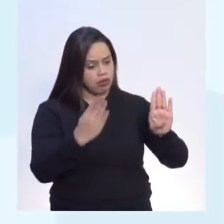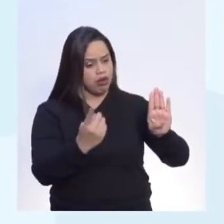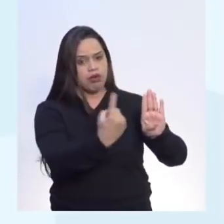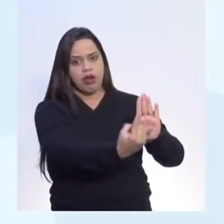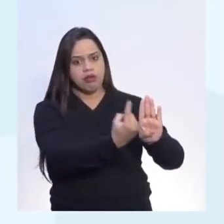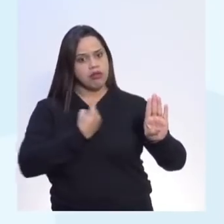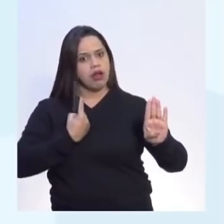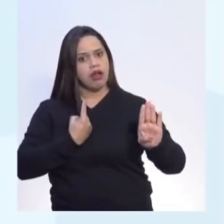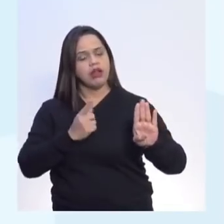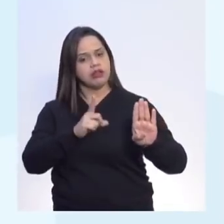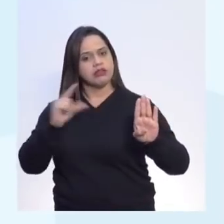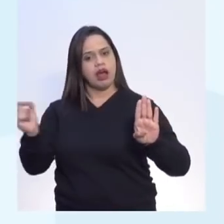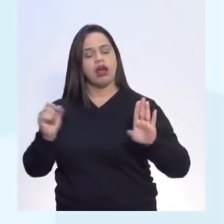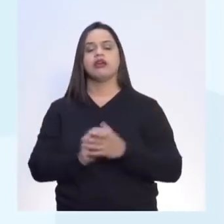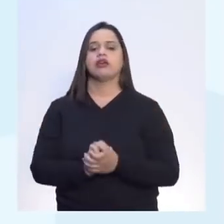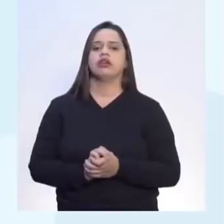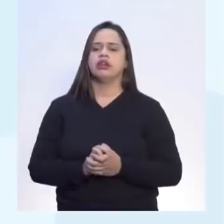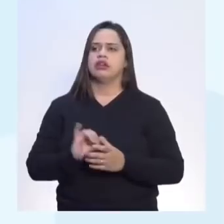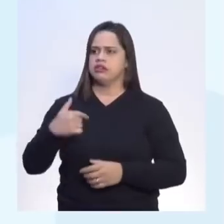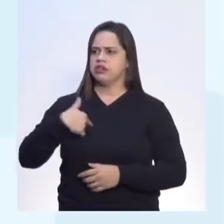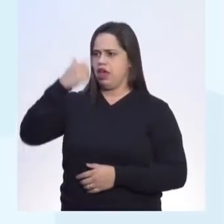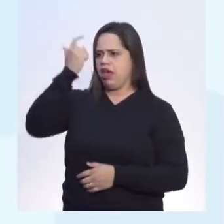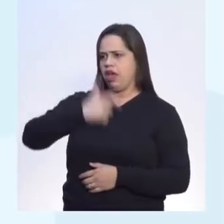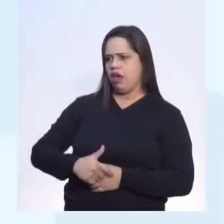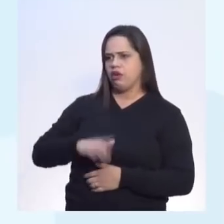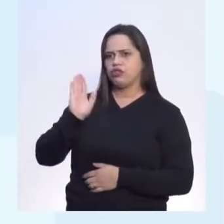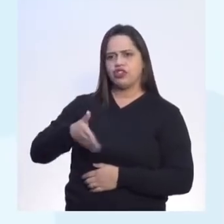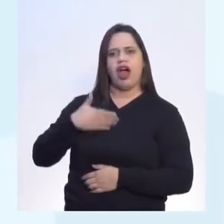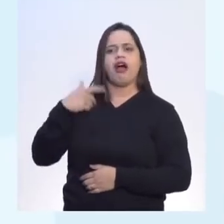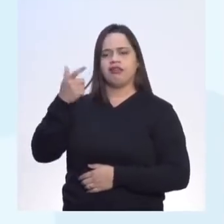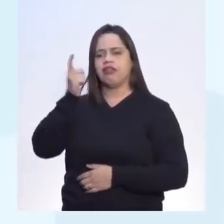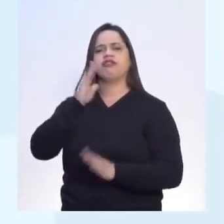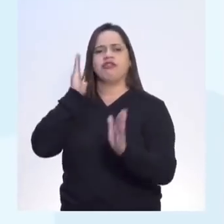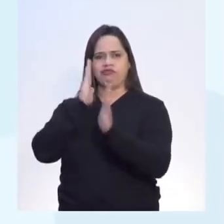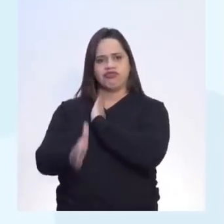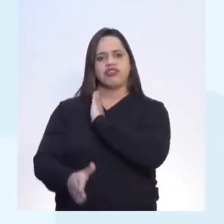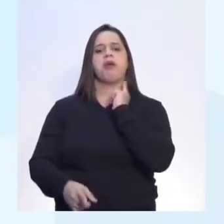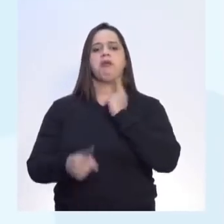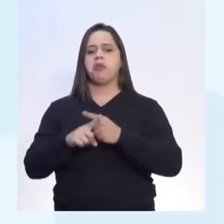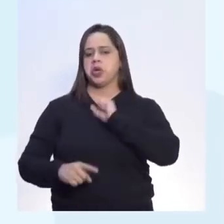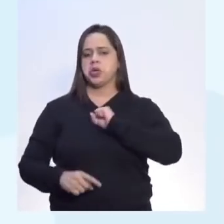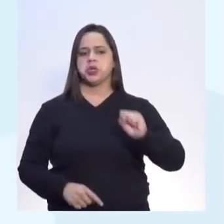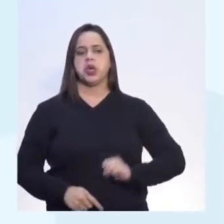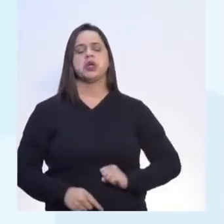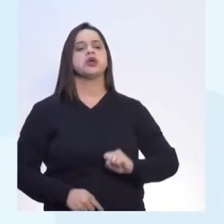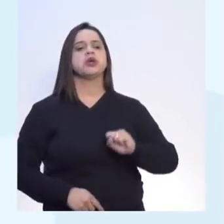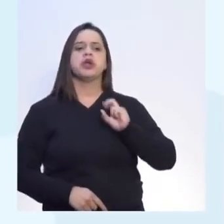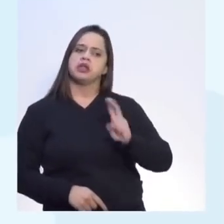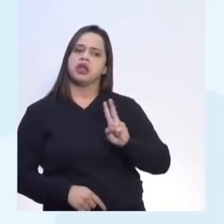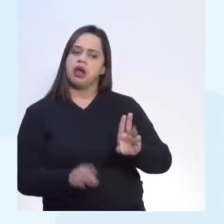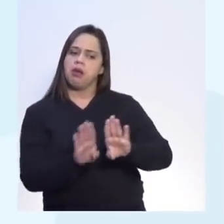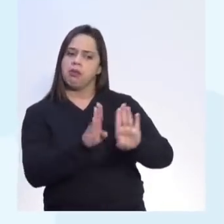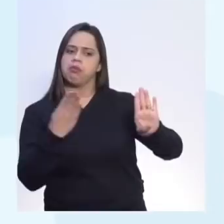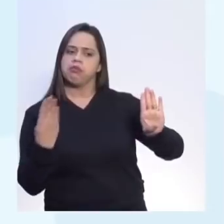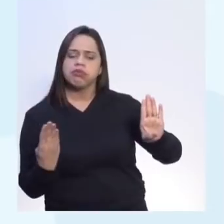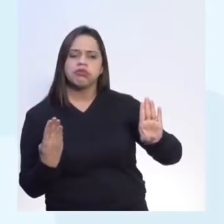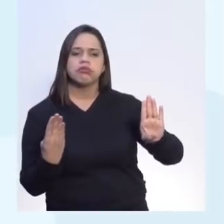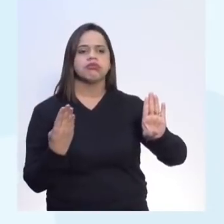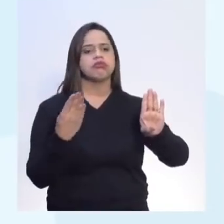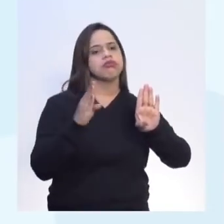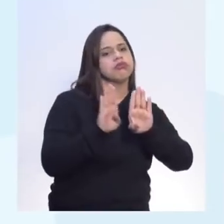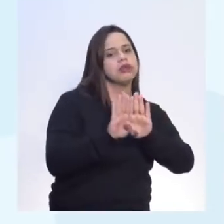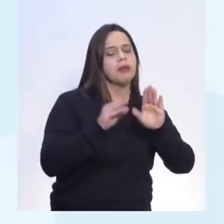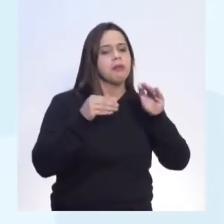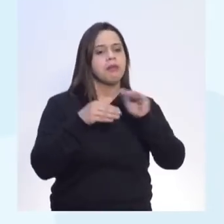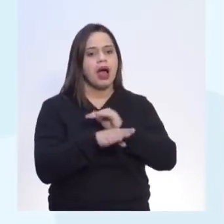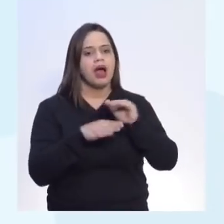ela poderá sair. Se fosse eu, já havia escapado, porque os sacerdotes, volta e meia, abrem a porta para